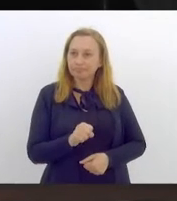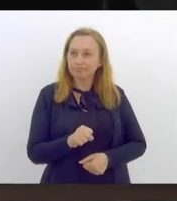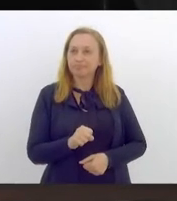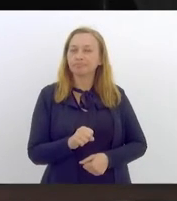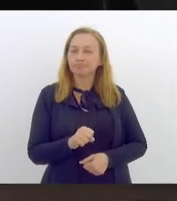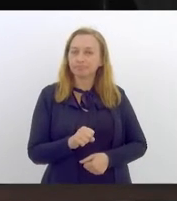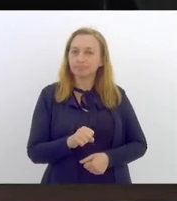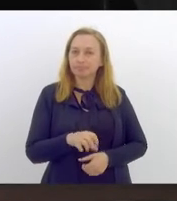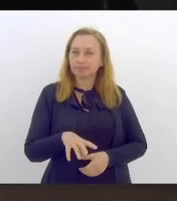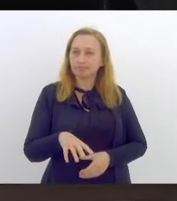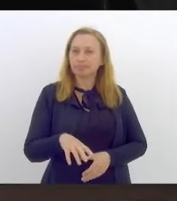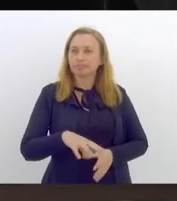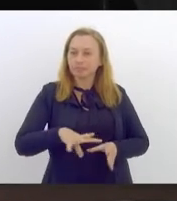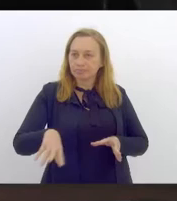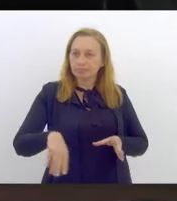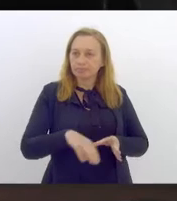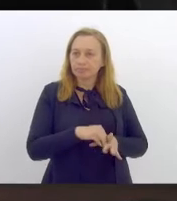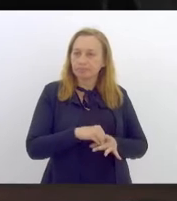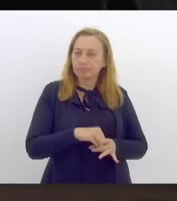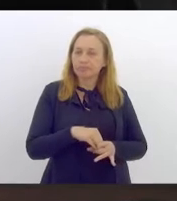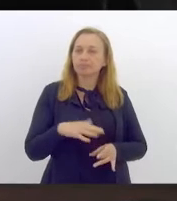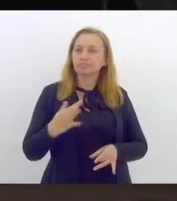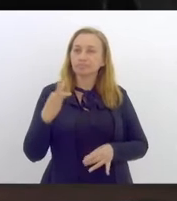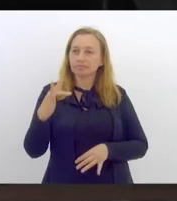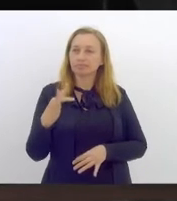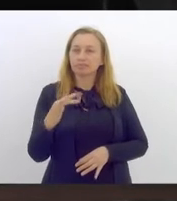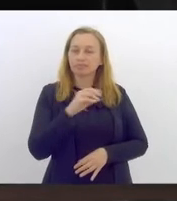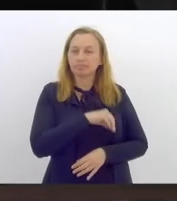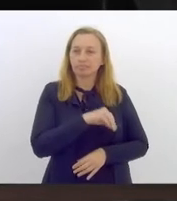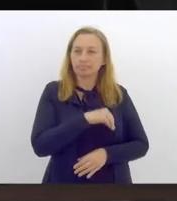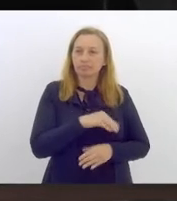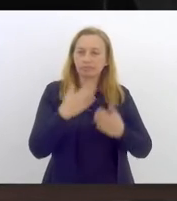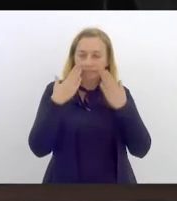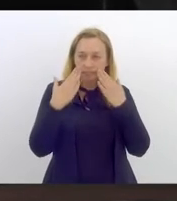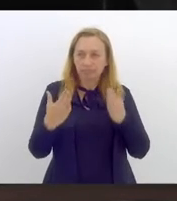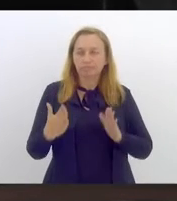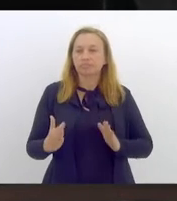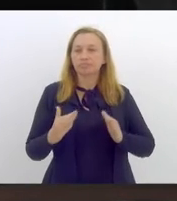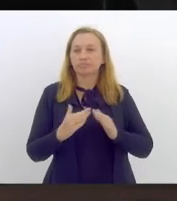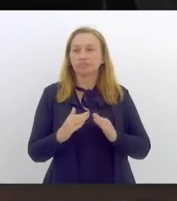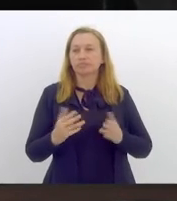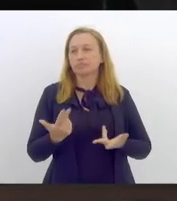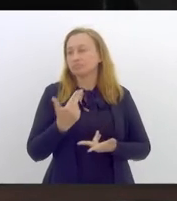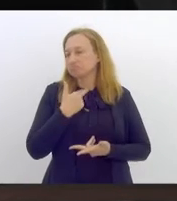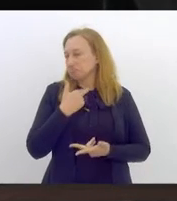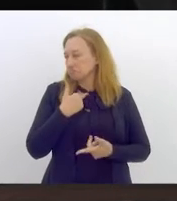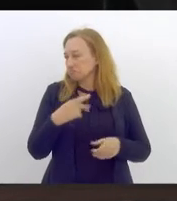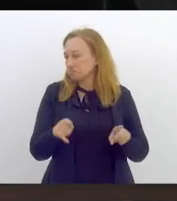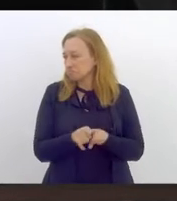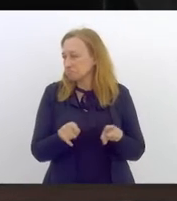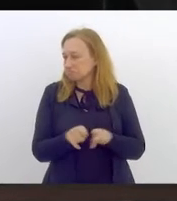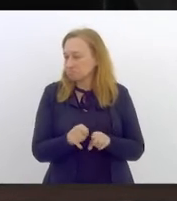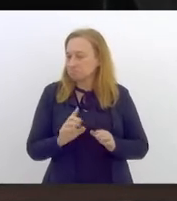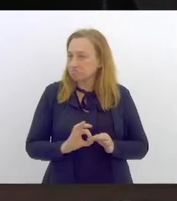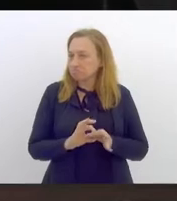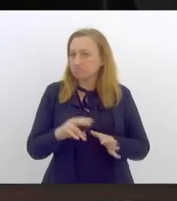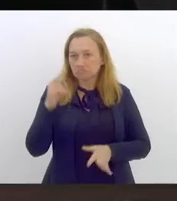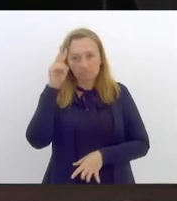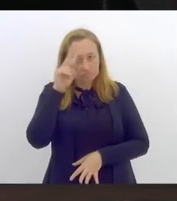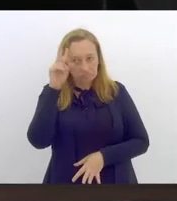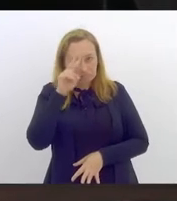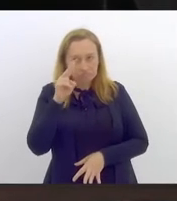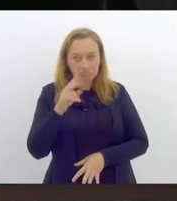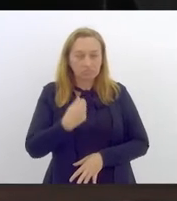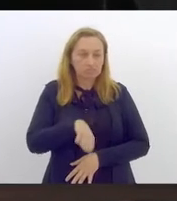reposição havia previsão no orçamento apresentado a essa casa. Não podemos também deixar de lembrar que estamos